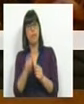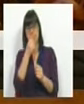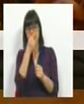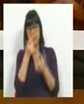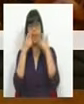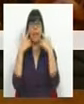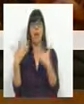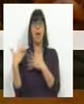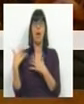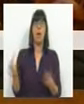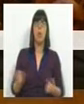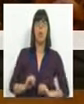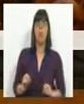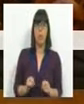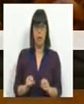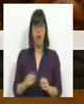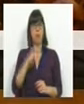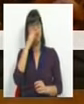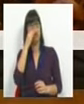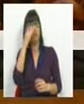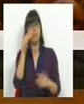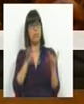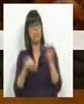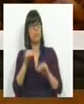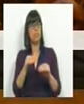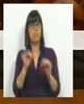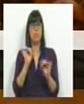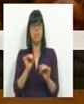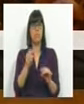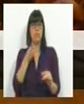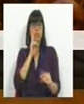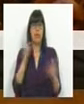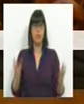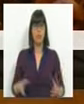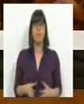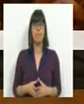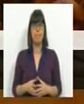a irresponsabilidade do capricho eleitoral do seu chefe.